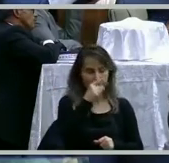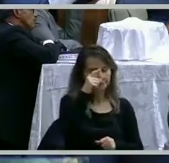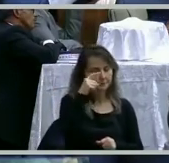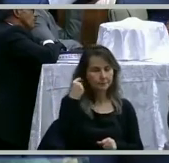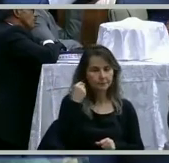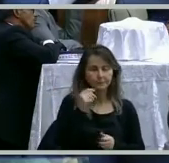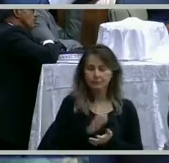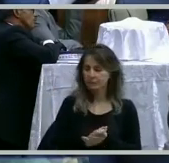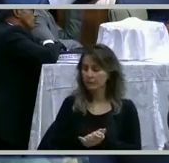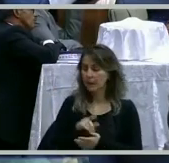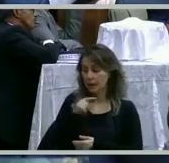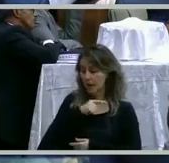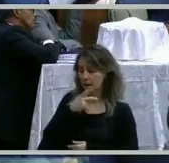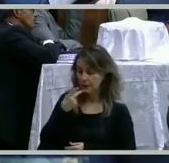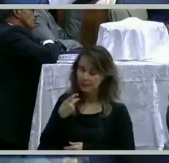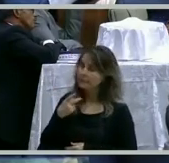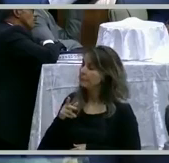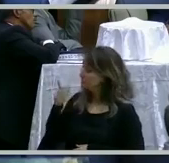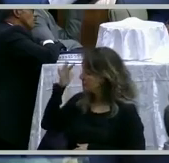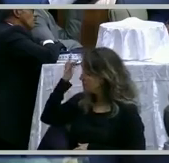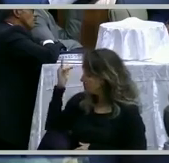ele disse: amanhã temos oração.